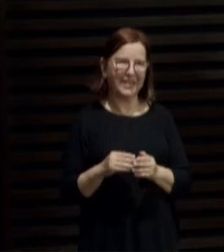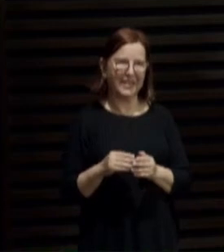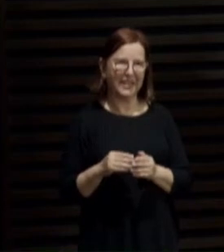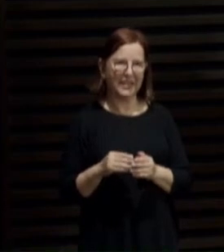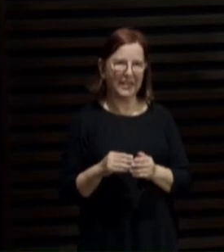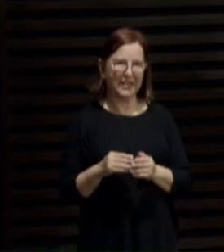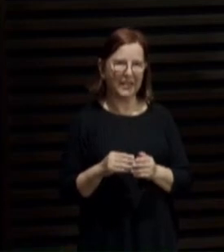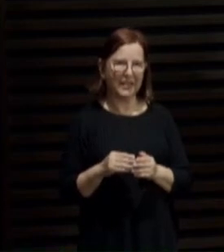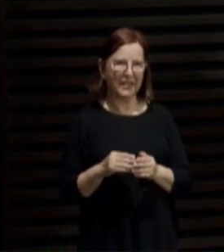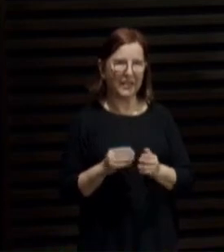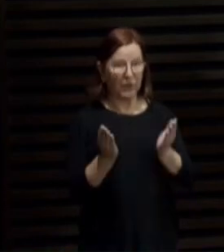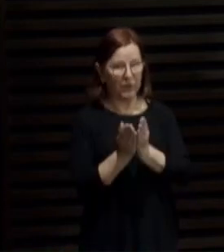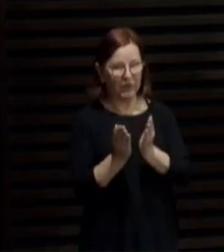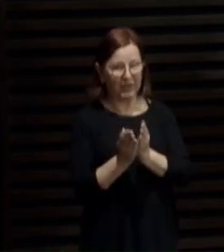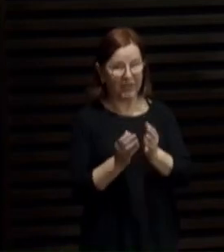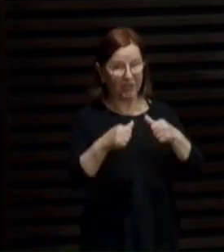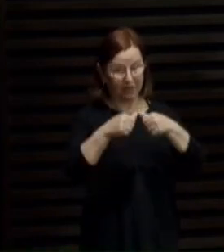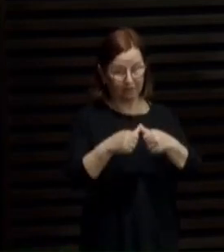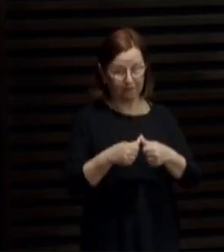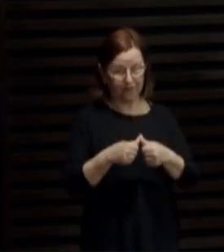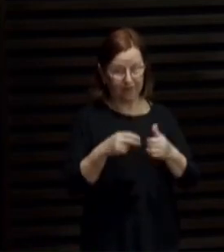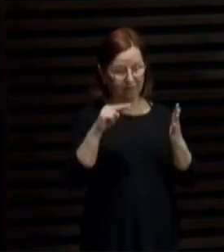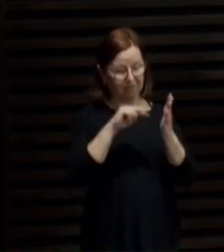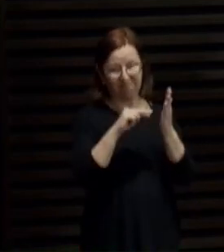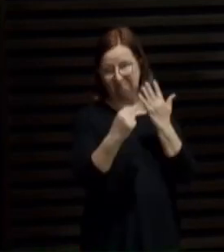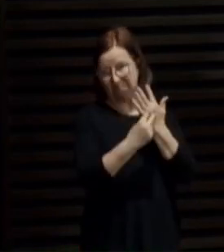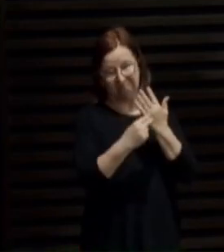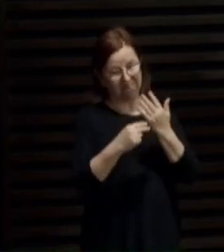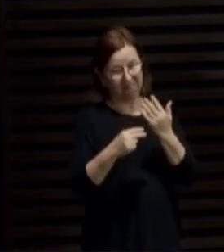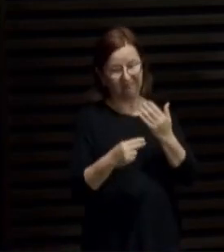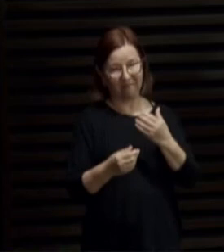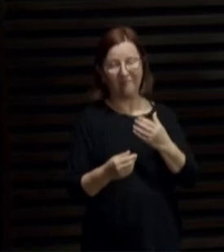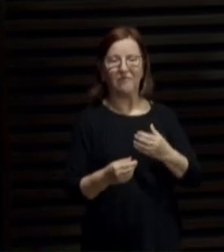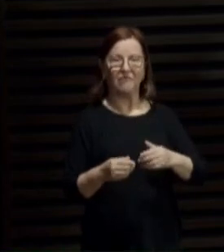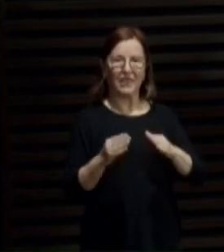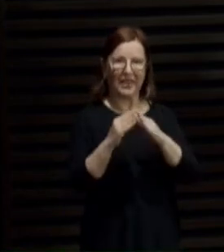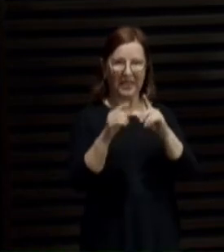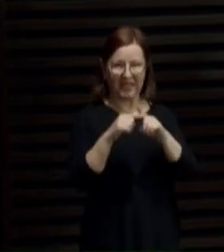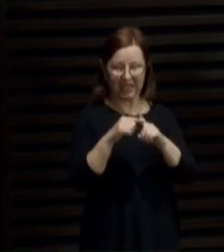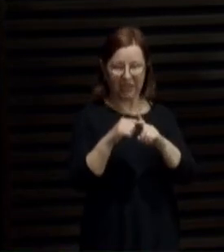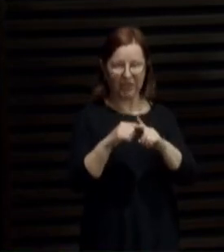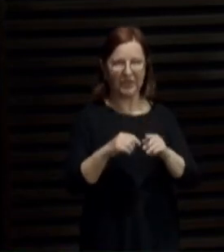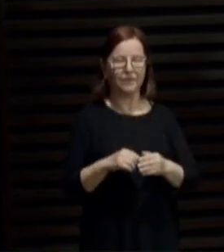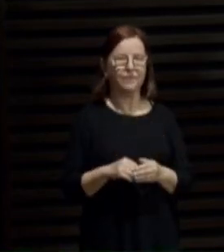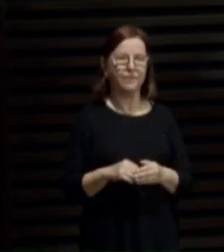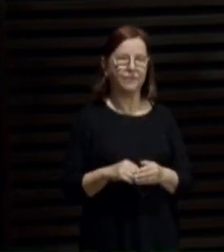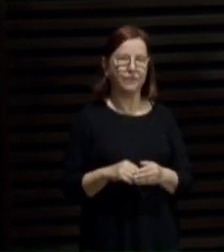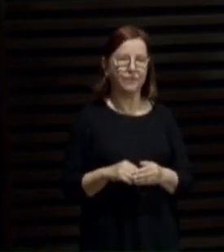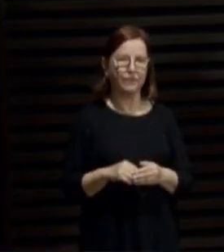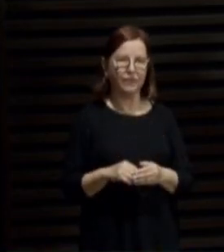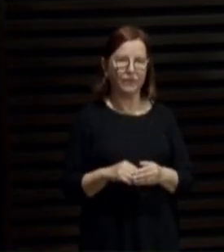é membro de uma igreja, você tem compromissos com essa igreja, e segundo os padrões bíblicos